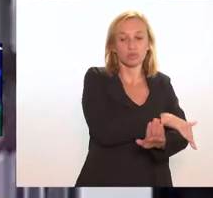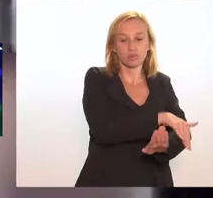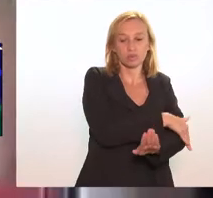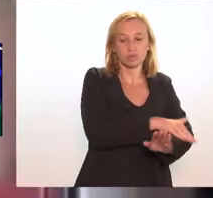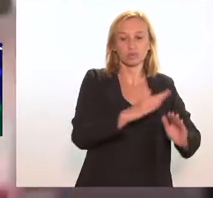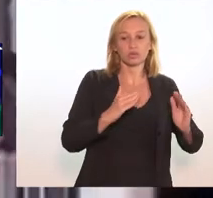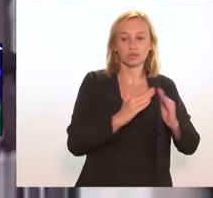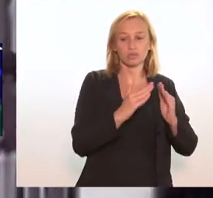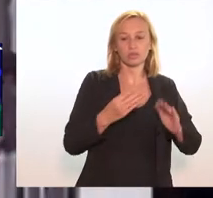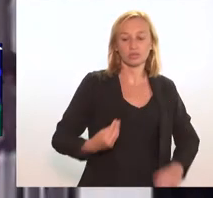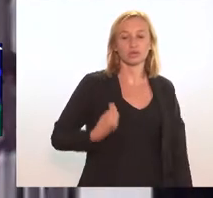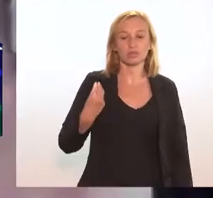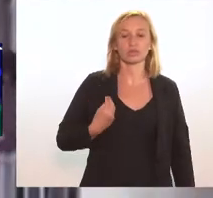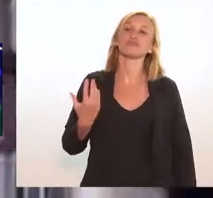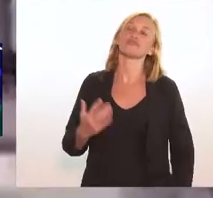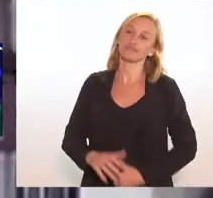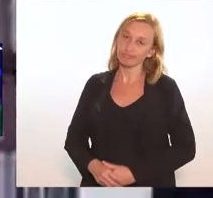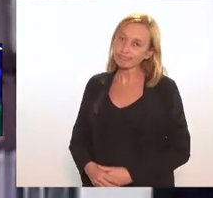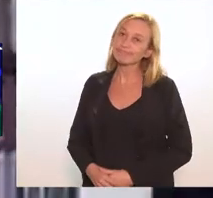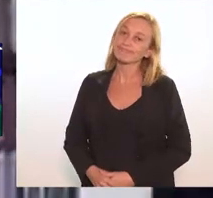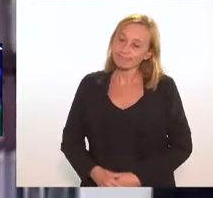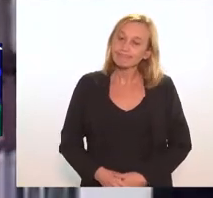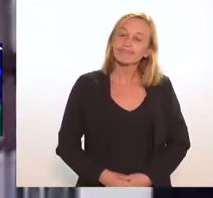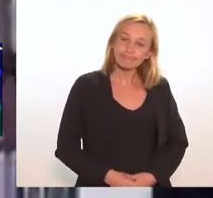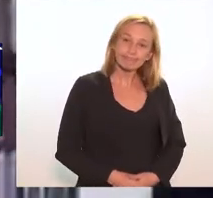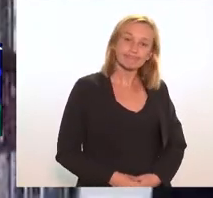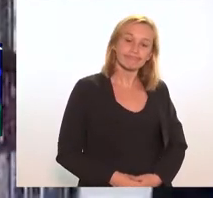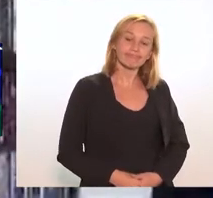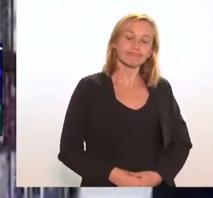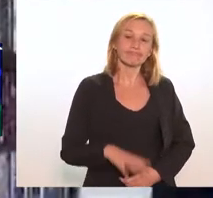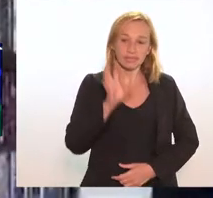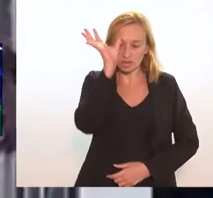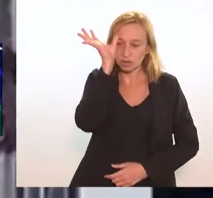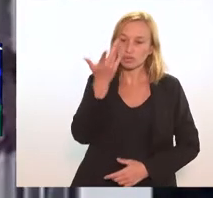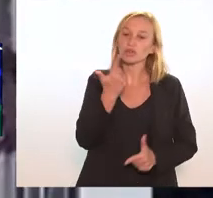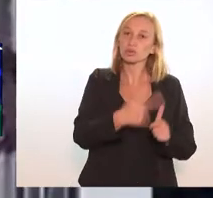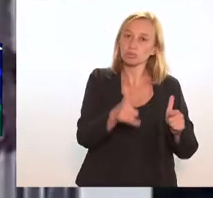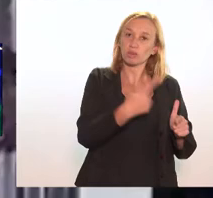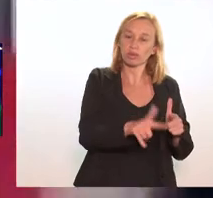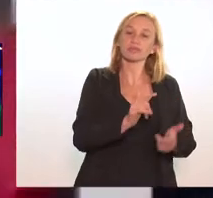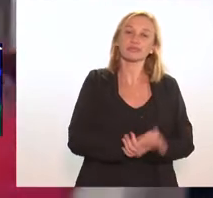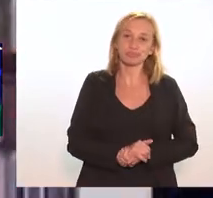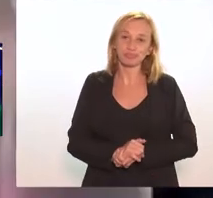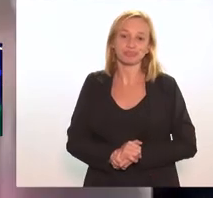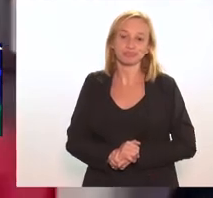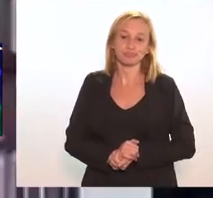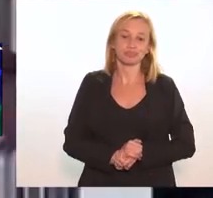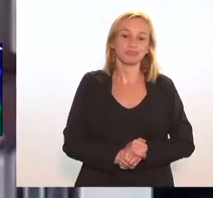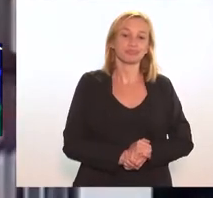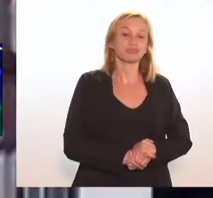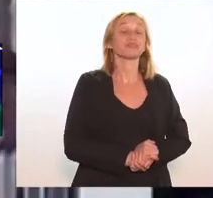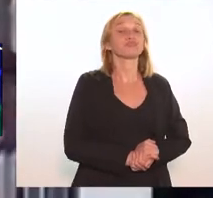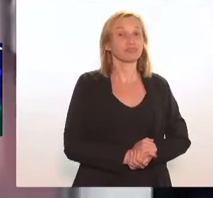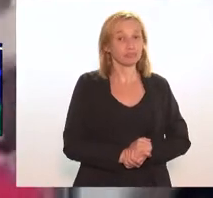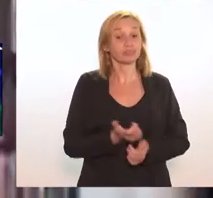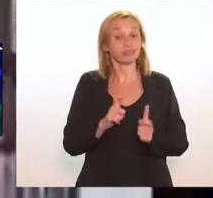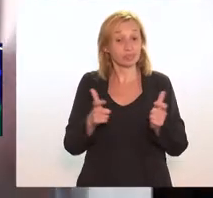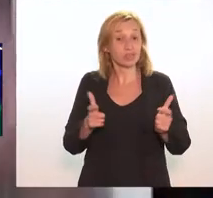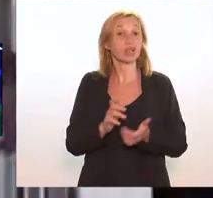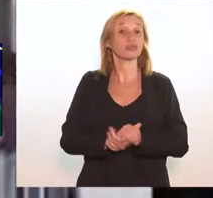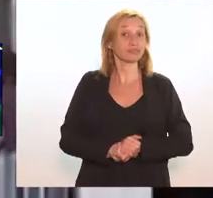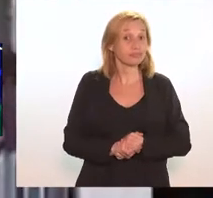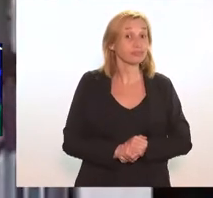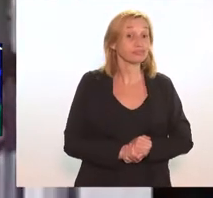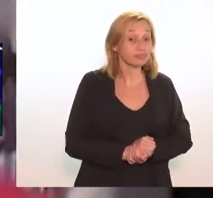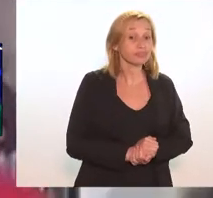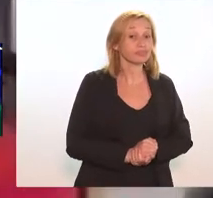o encaminhamento do que seria necessário para solucionar esse problema, que é uma chaga que transforma a